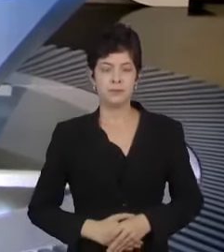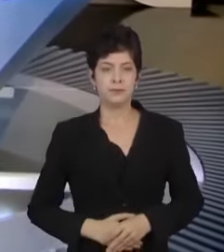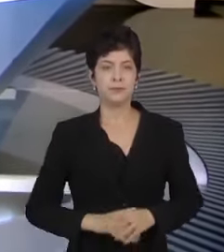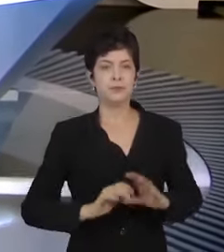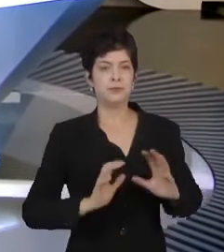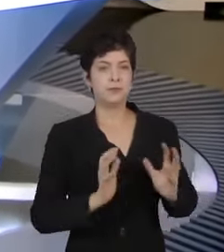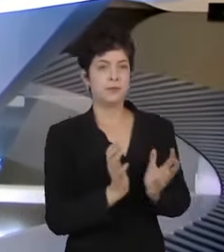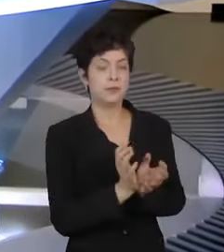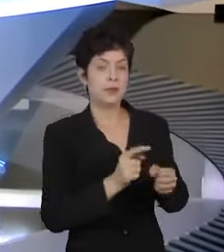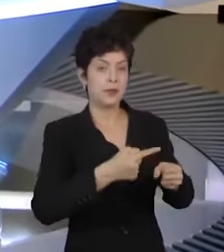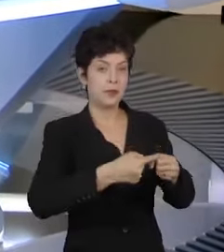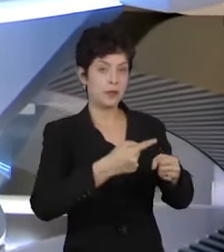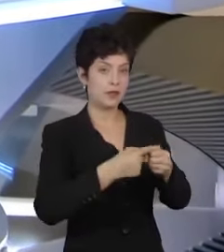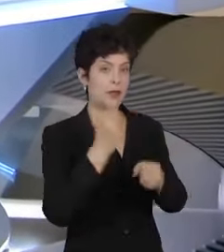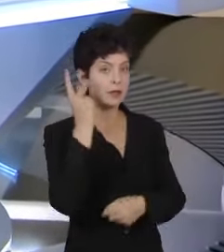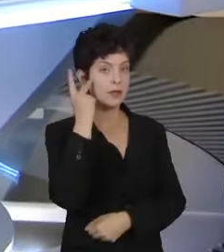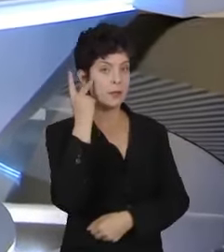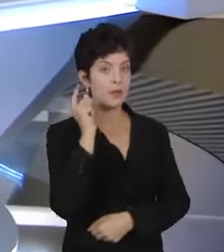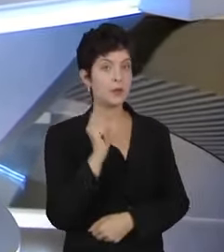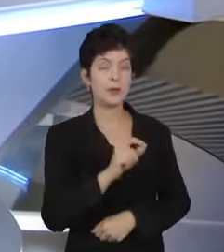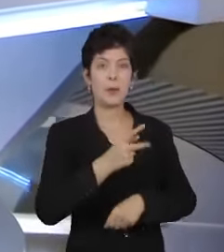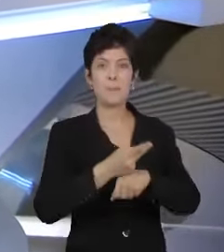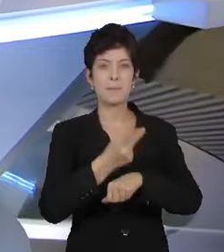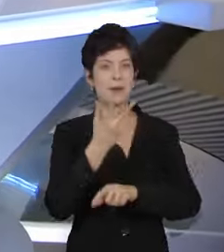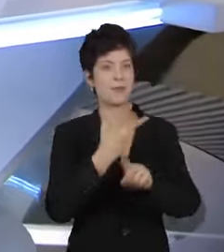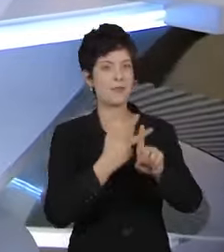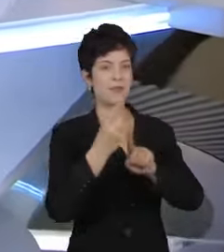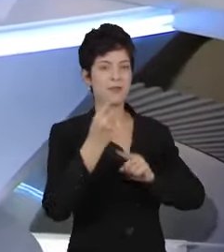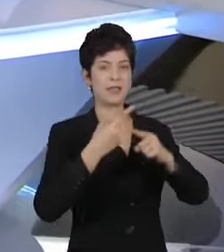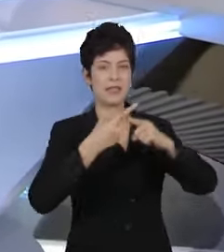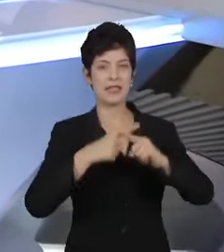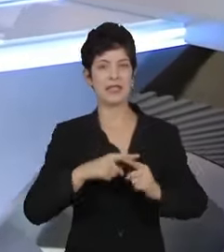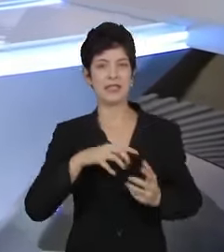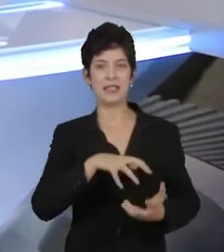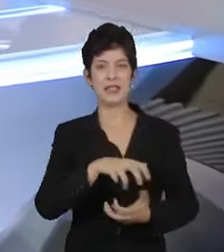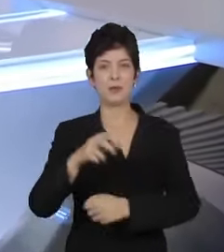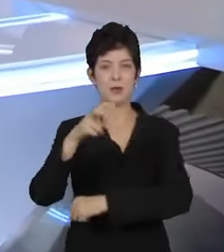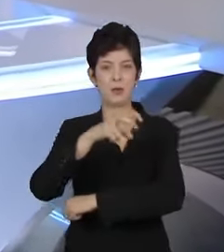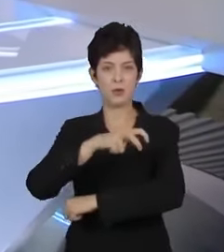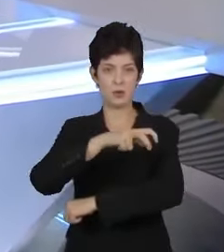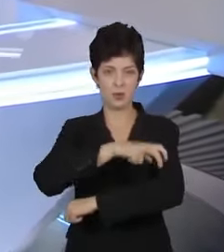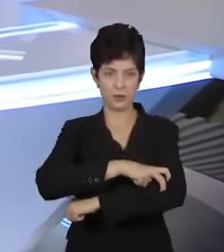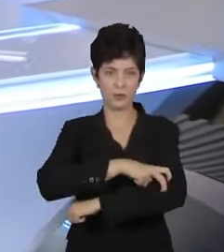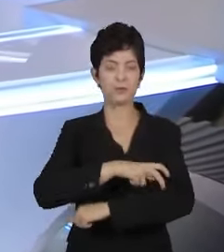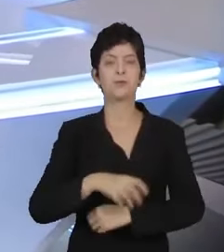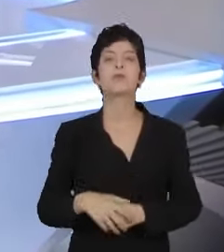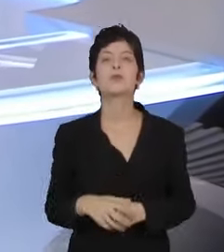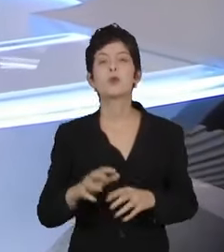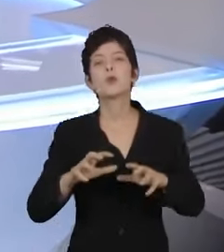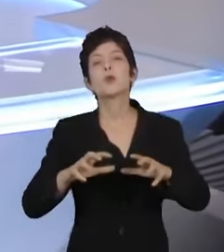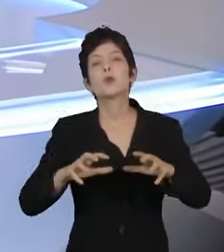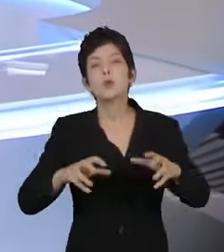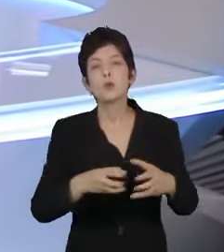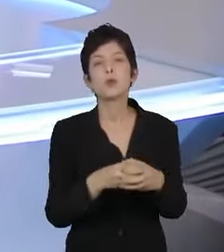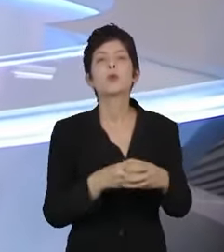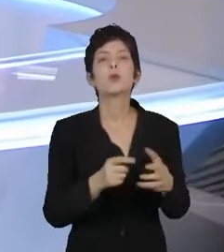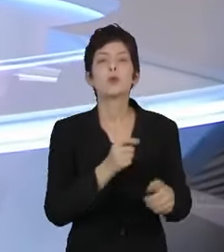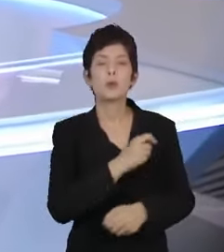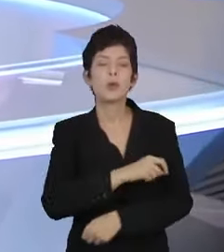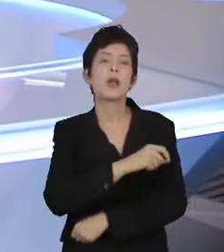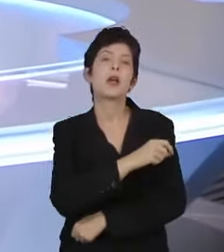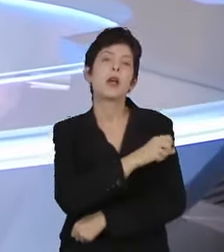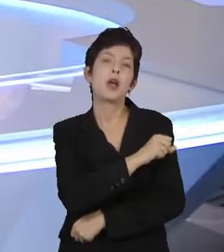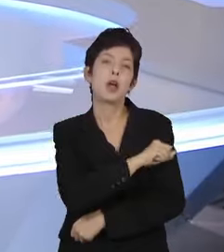Equipe no interior de São Paulo leva prêmio inédito em torneio internacional de robótica. Pois é, uma turma do Fundamental 2,